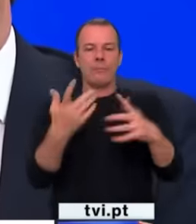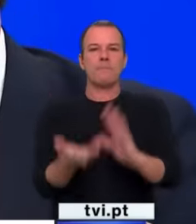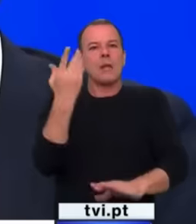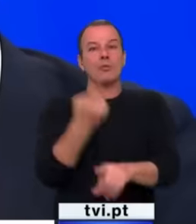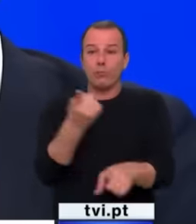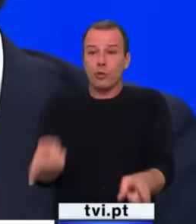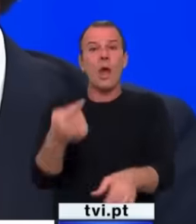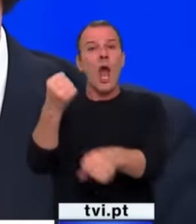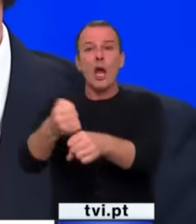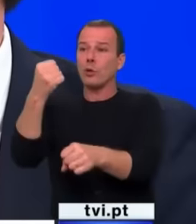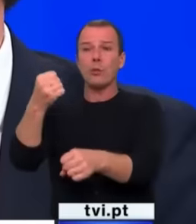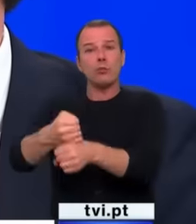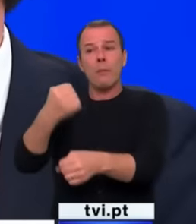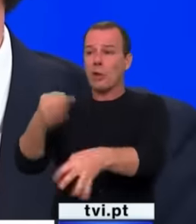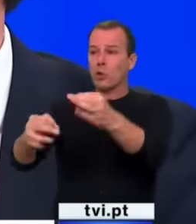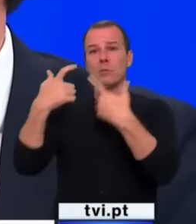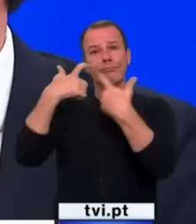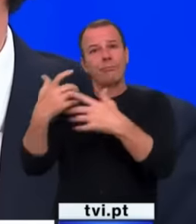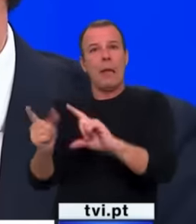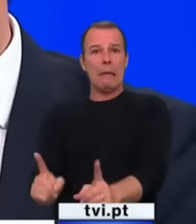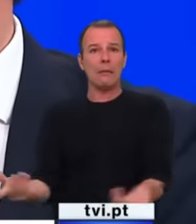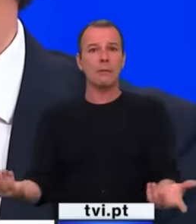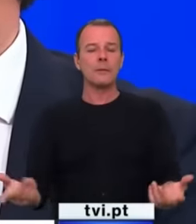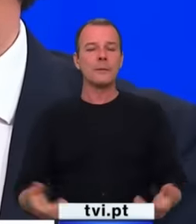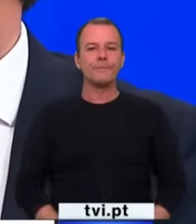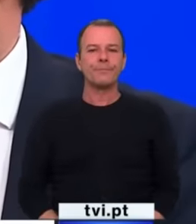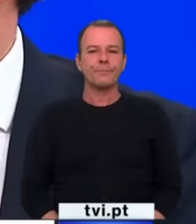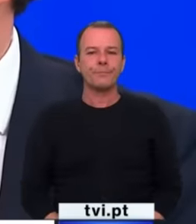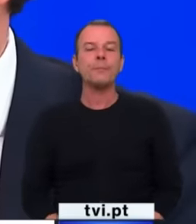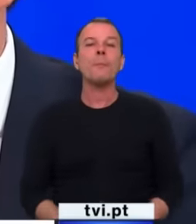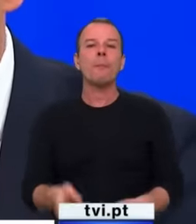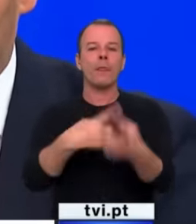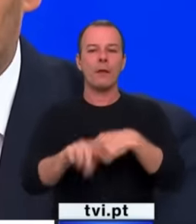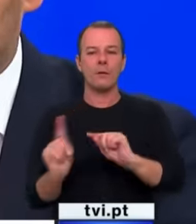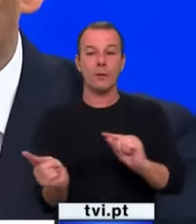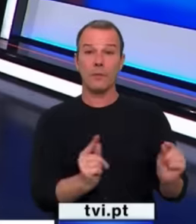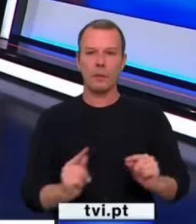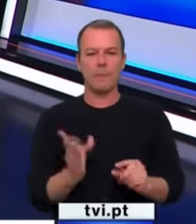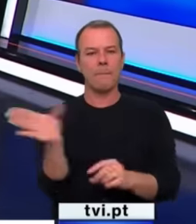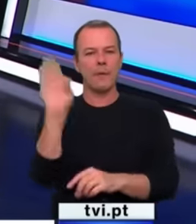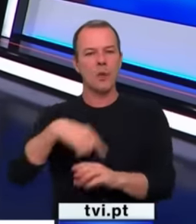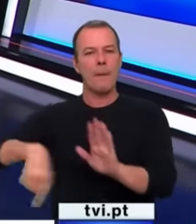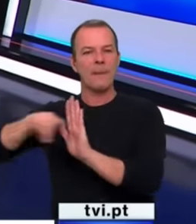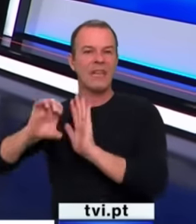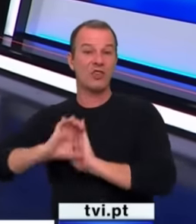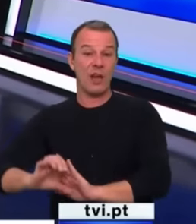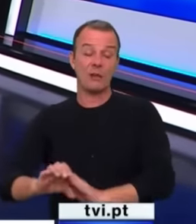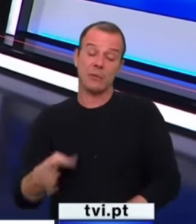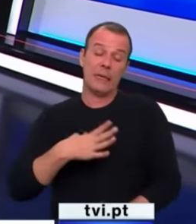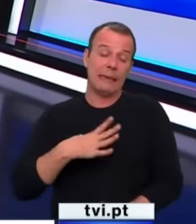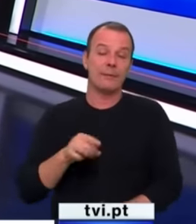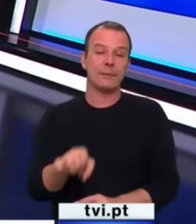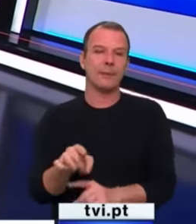temos a justiça a funcionar felizmente. Deixa-me trazer aqui para o debate, André Ventura, deixa-me só trazer para o debate mais uma das medidas do Chega, porque também gostaria de